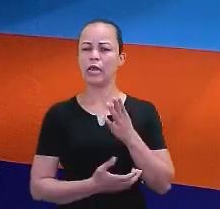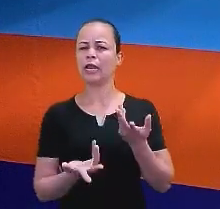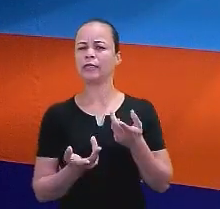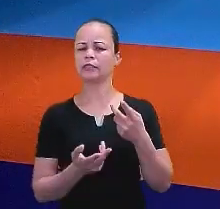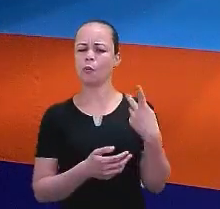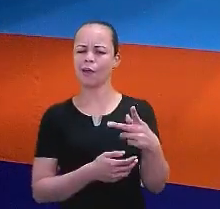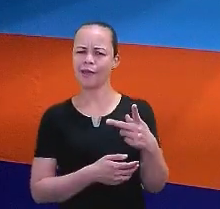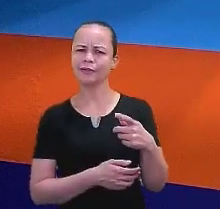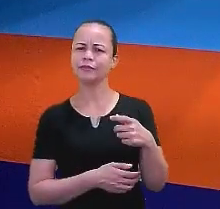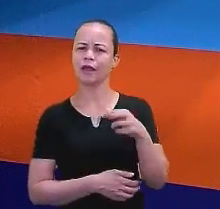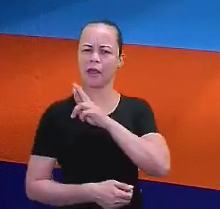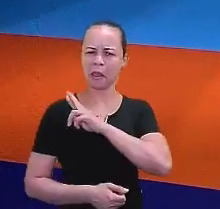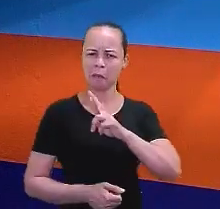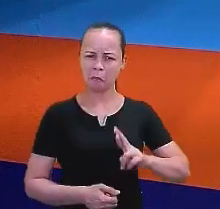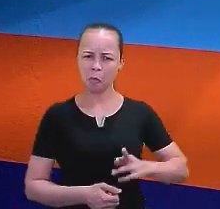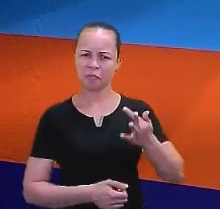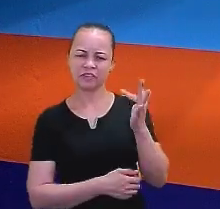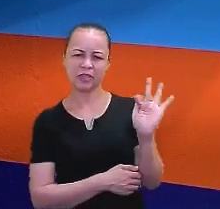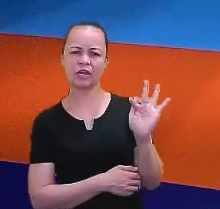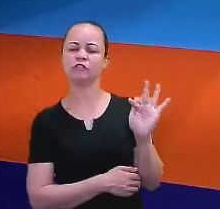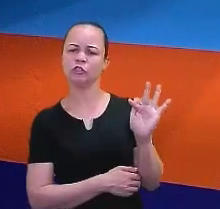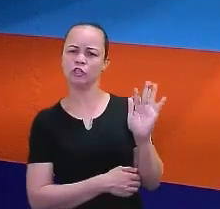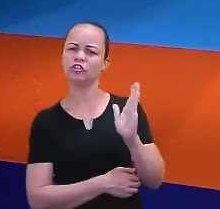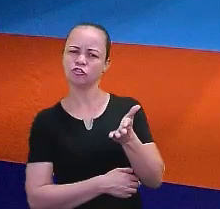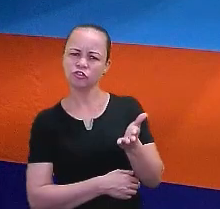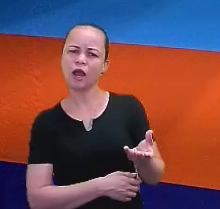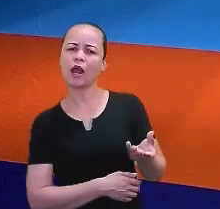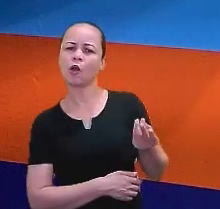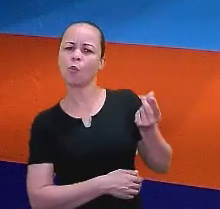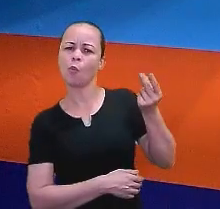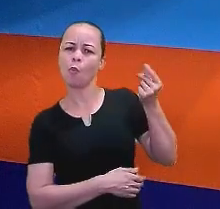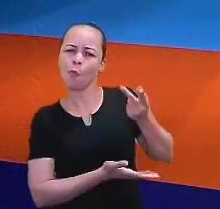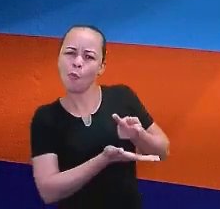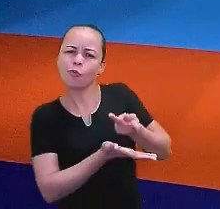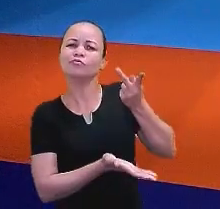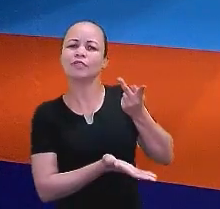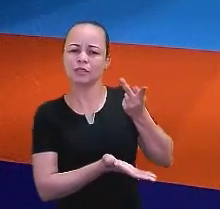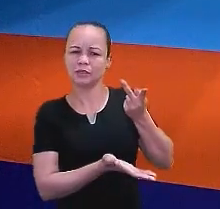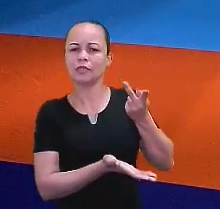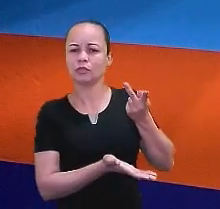vinha sendo pedida, ou ela já vinha